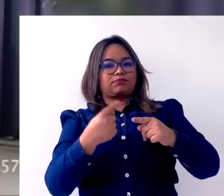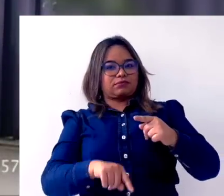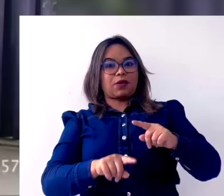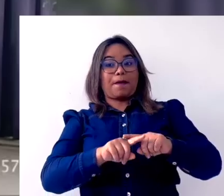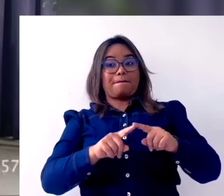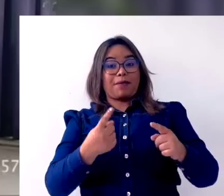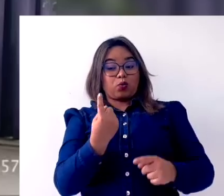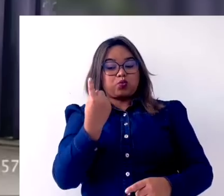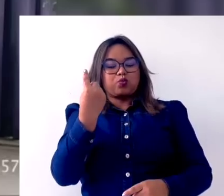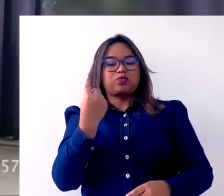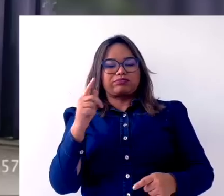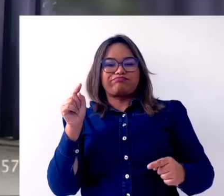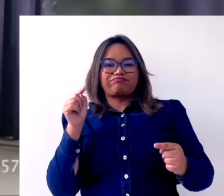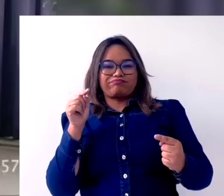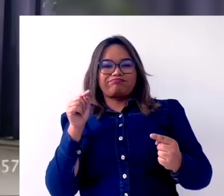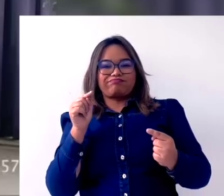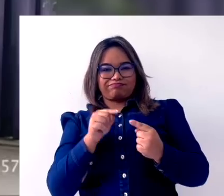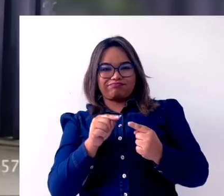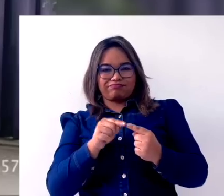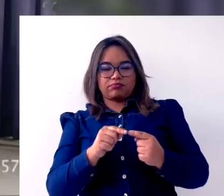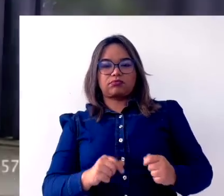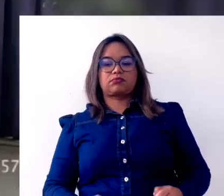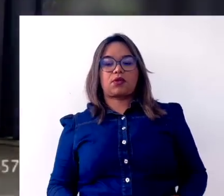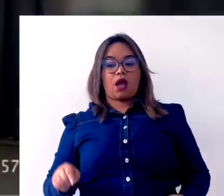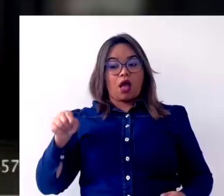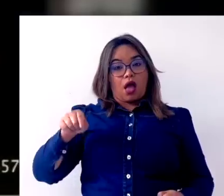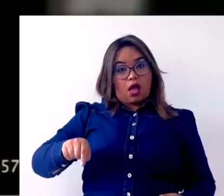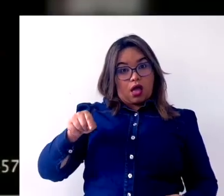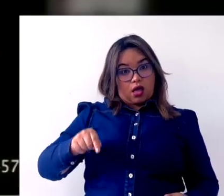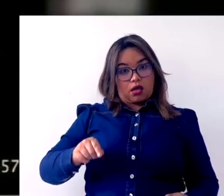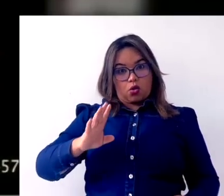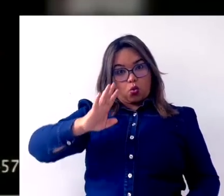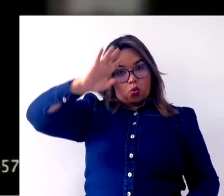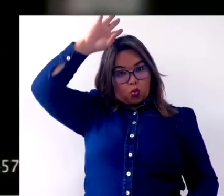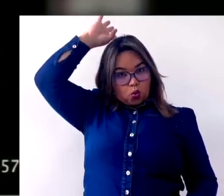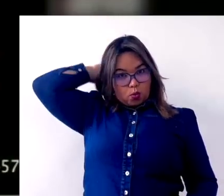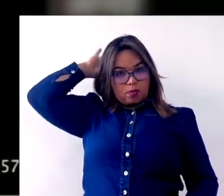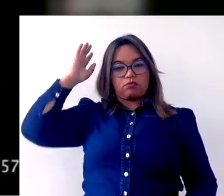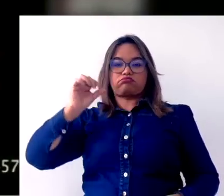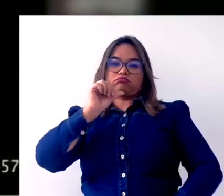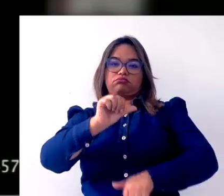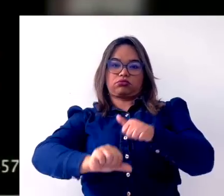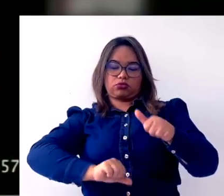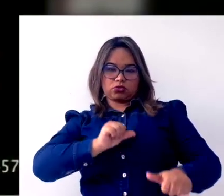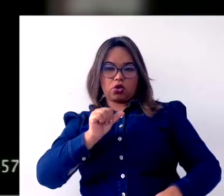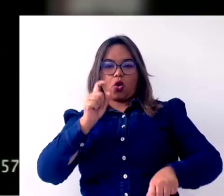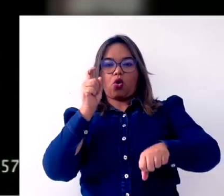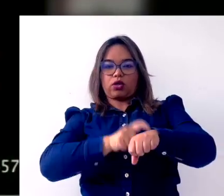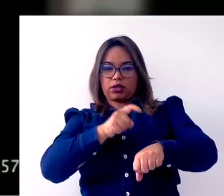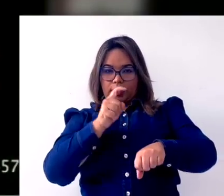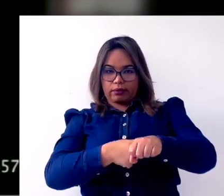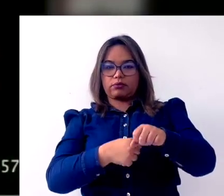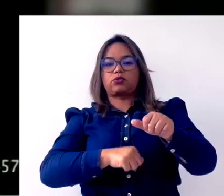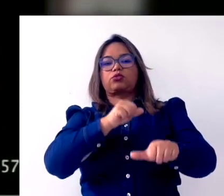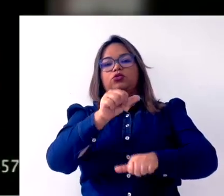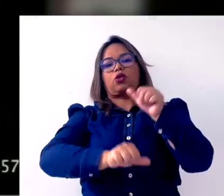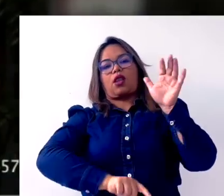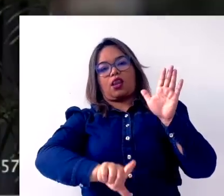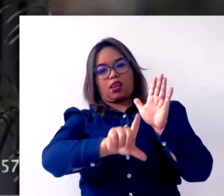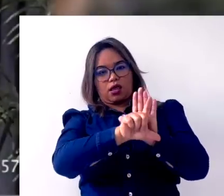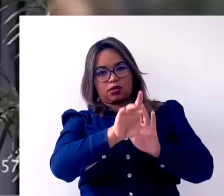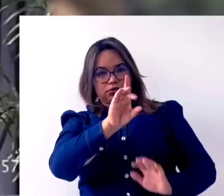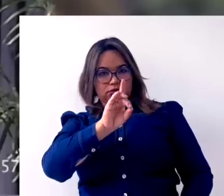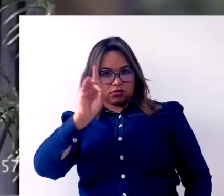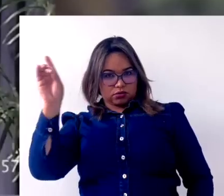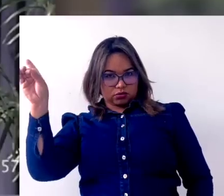os detalhes. Ele mudou os tempos e ele mudou as leis de Deus e os tempos de